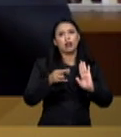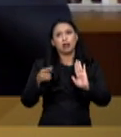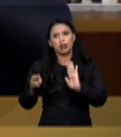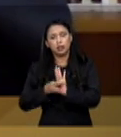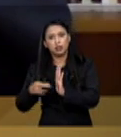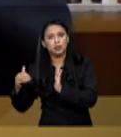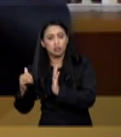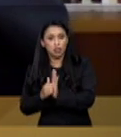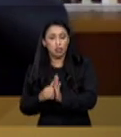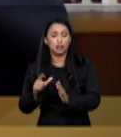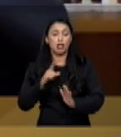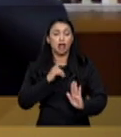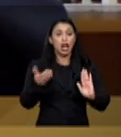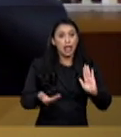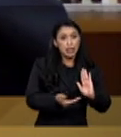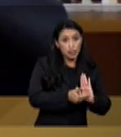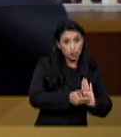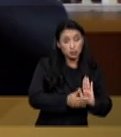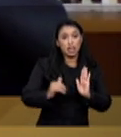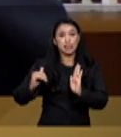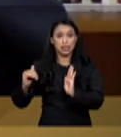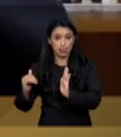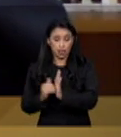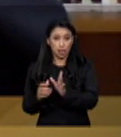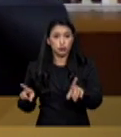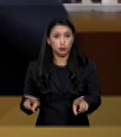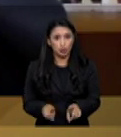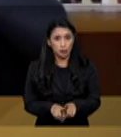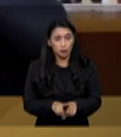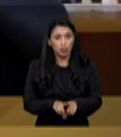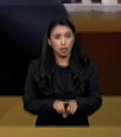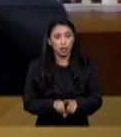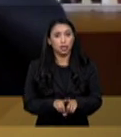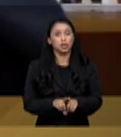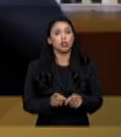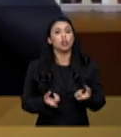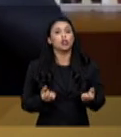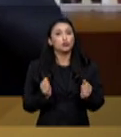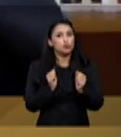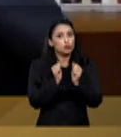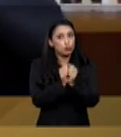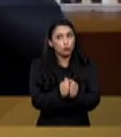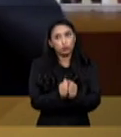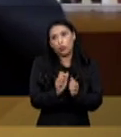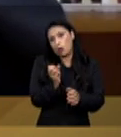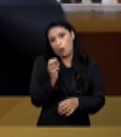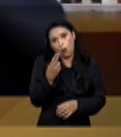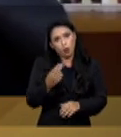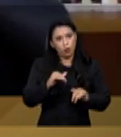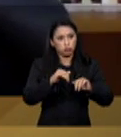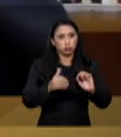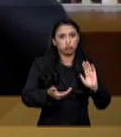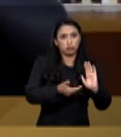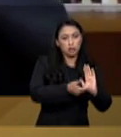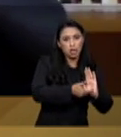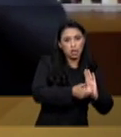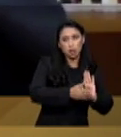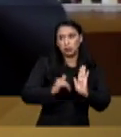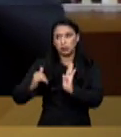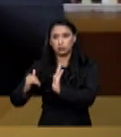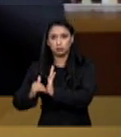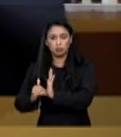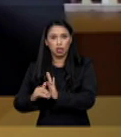criadas pela Câmara dos Deputados e pelo Senado Federal, em conjunto ou separadamente, e aqui o ponto central,